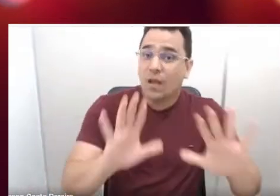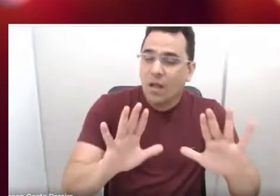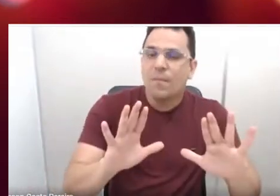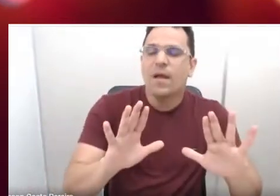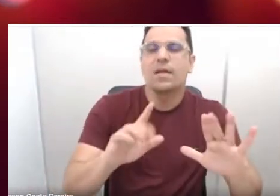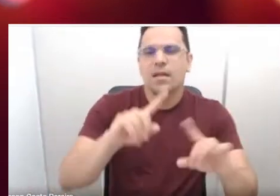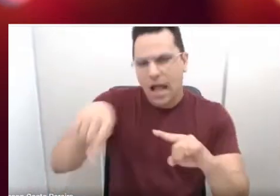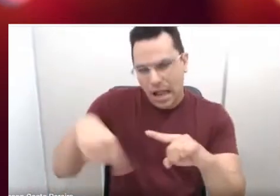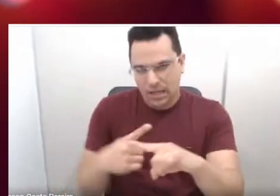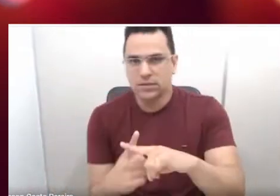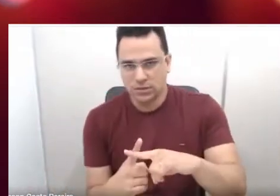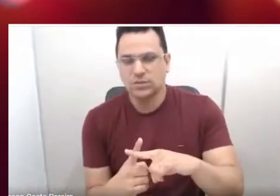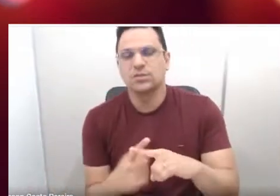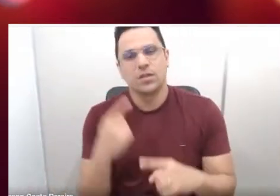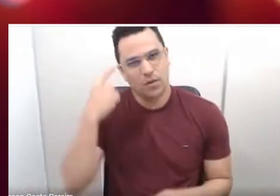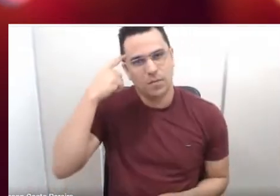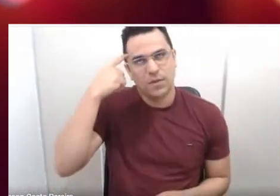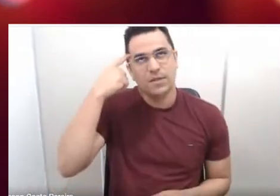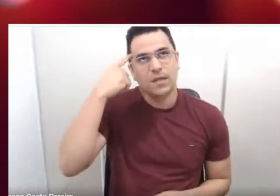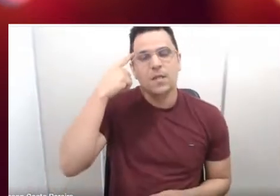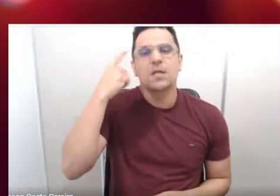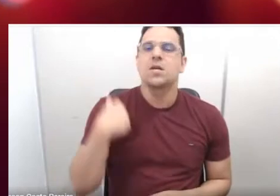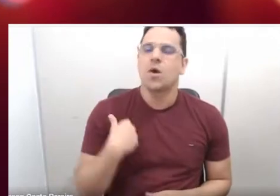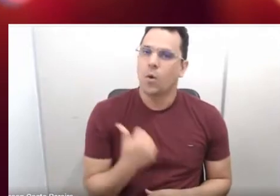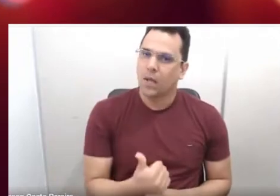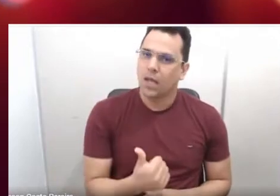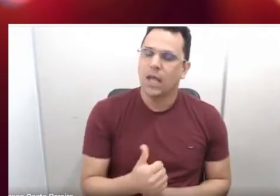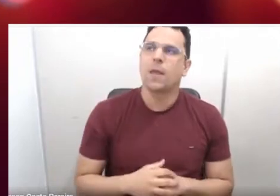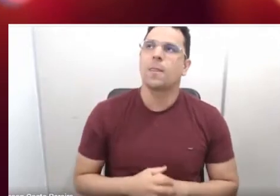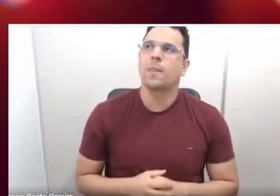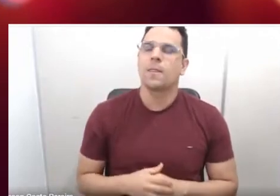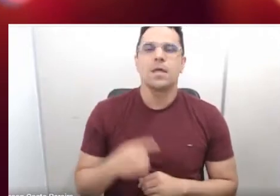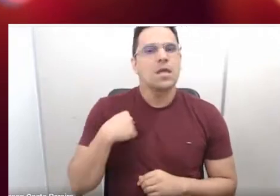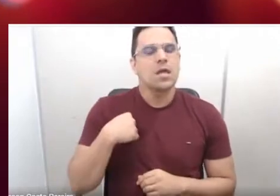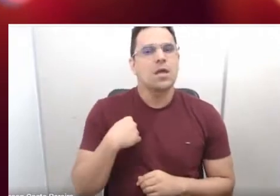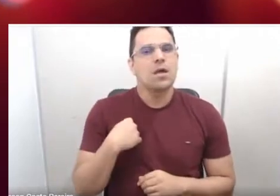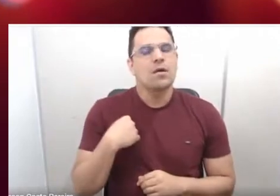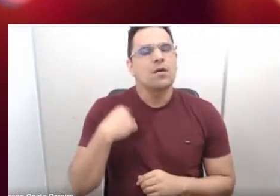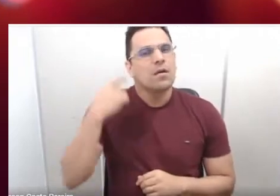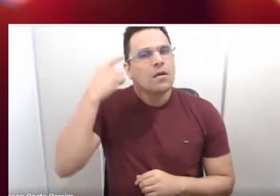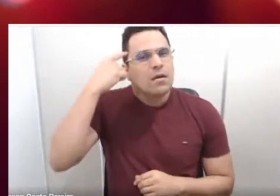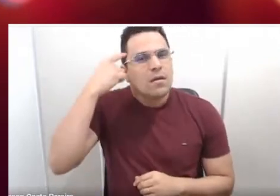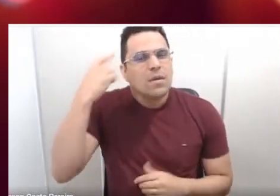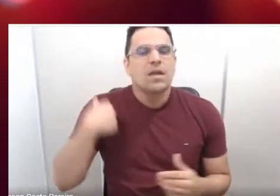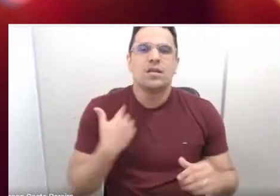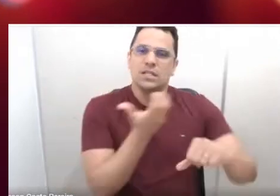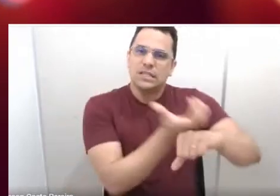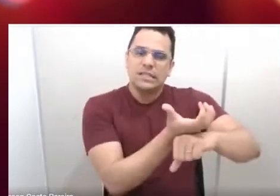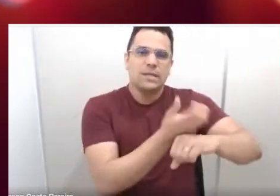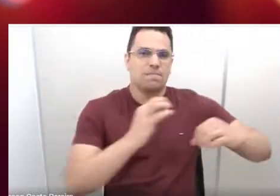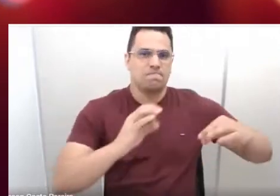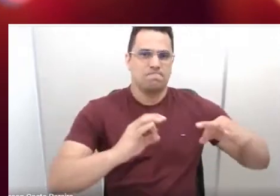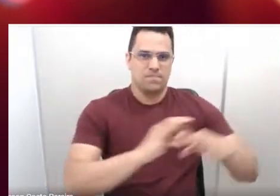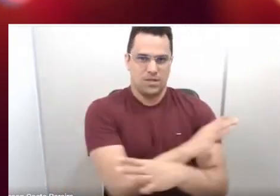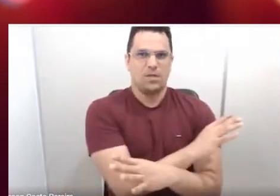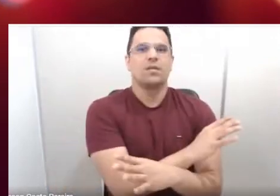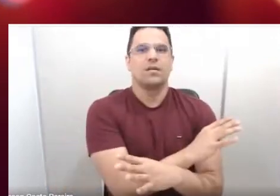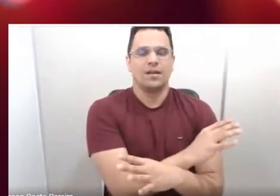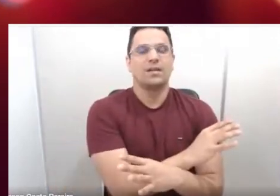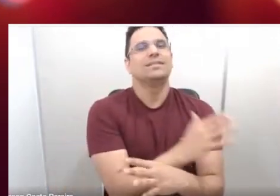disso, eu consegui tranquilamente, né, fazer essa disciplina, em que pese todas